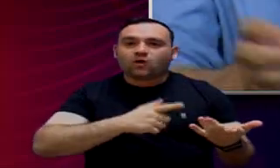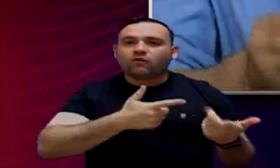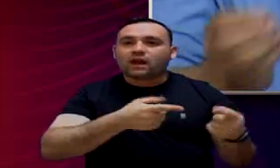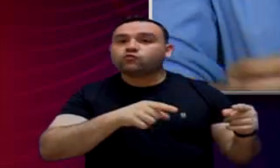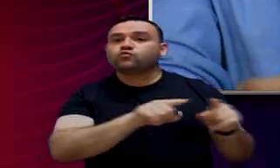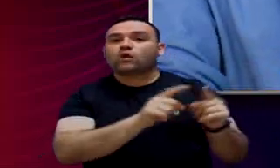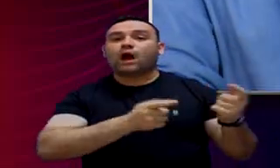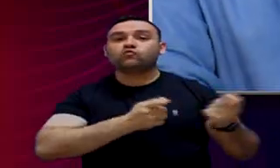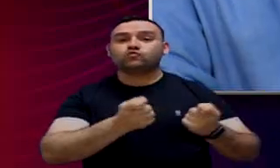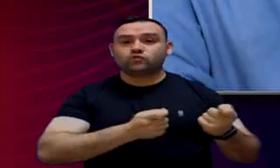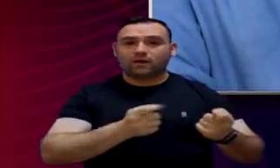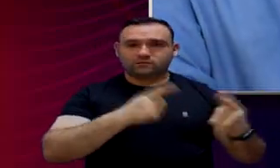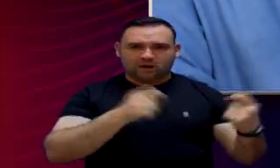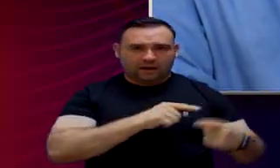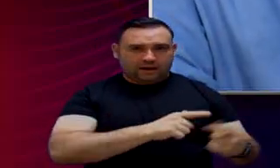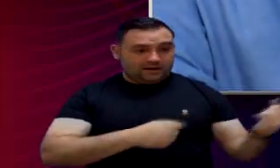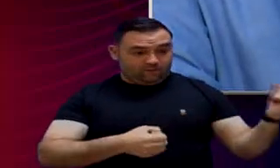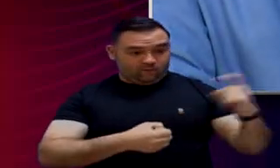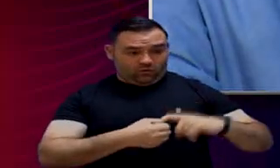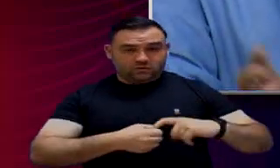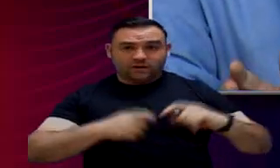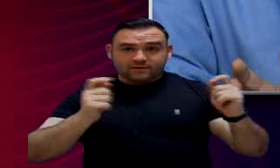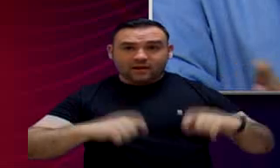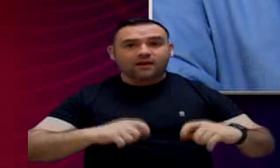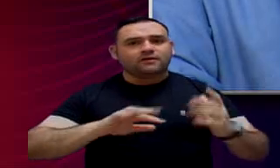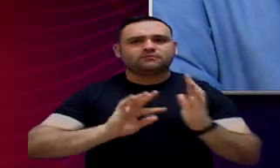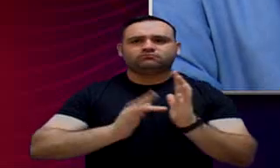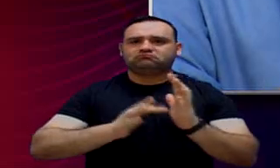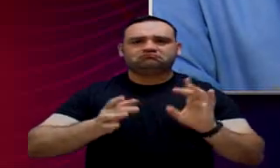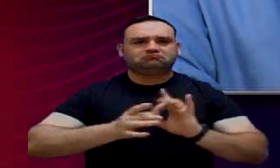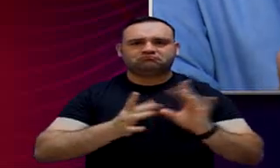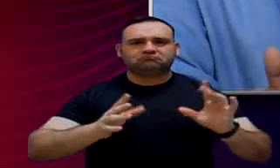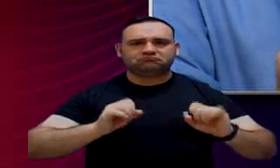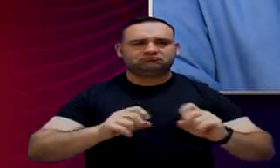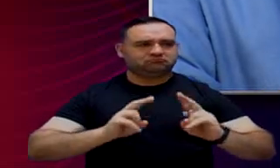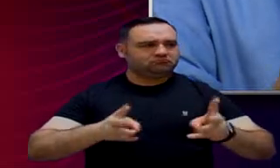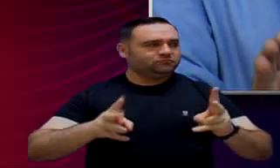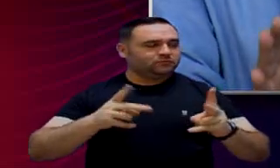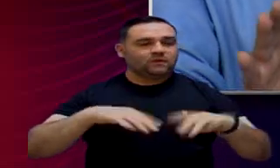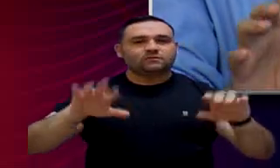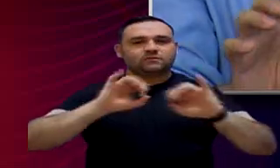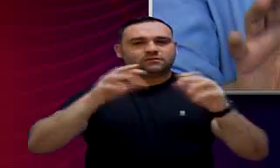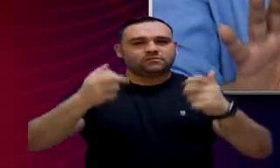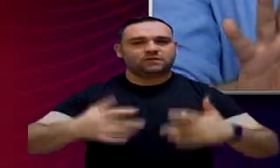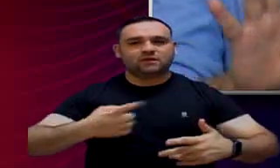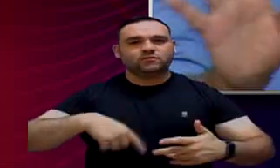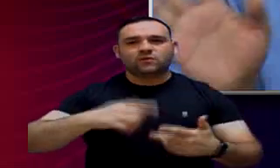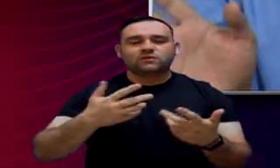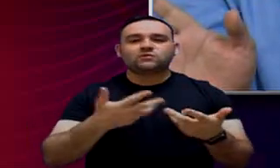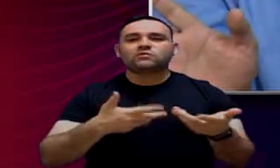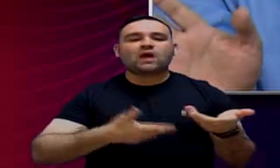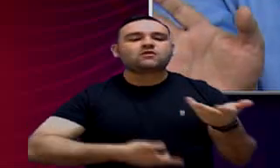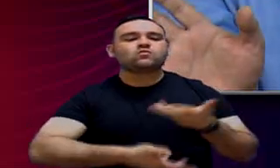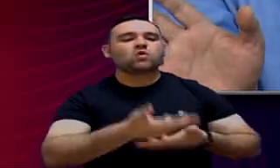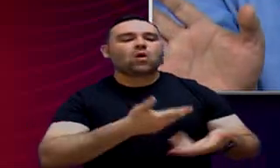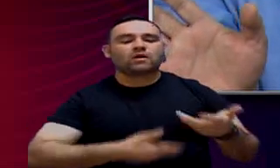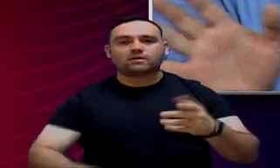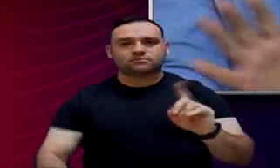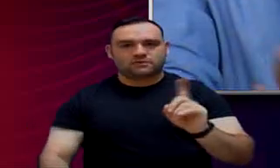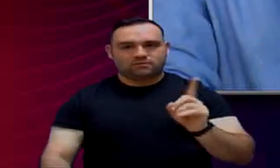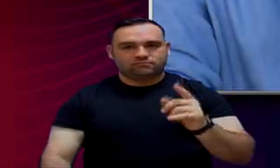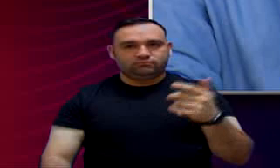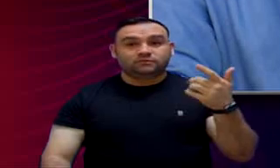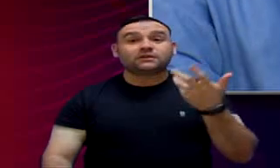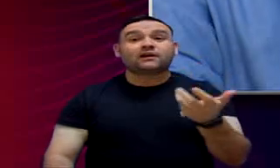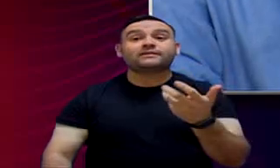ajustando uma coisa ou outra ela ele vier a conserva está na merda então assim só para ficar claro nós estamos buscando troca nós